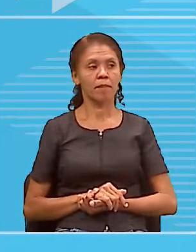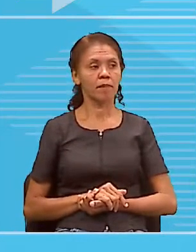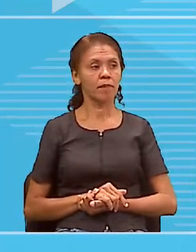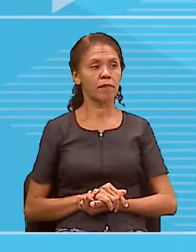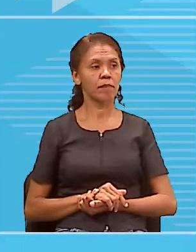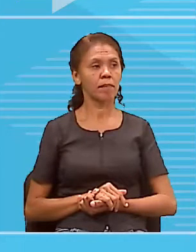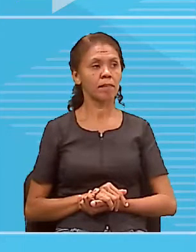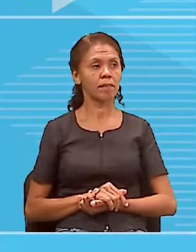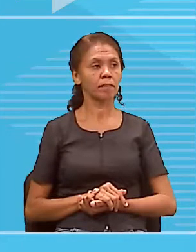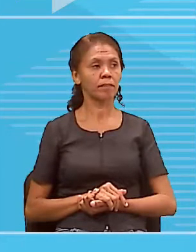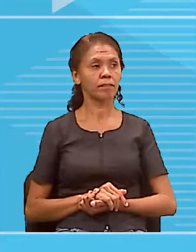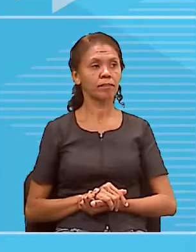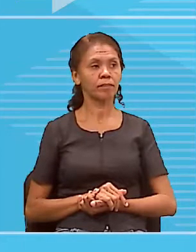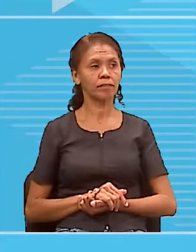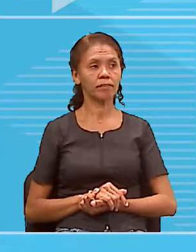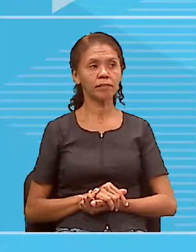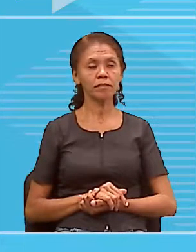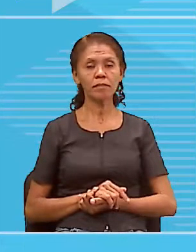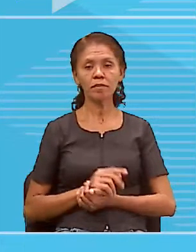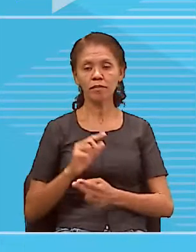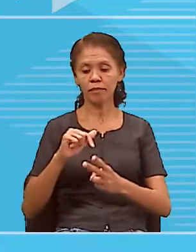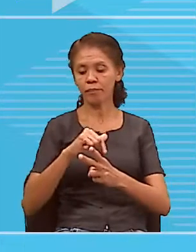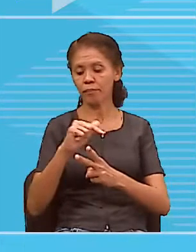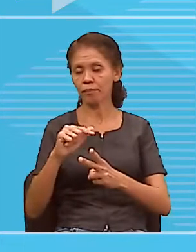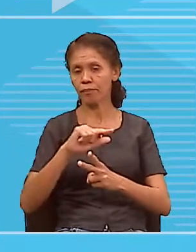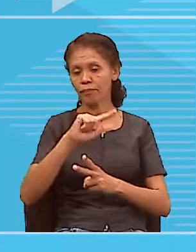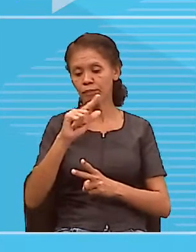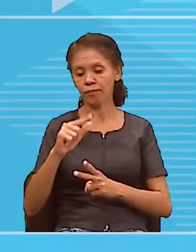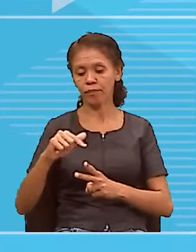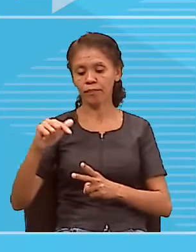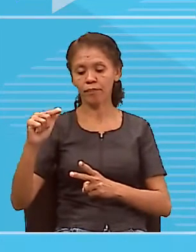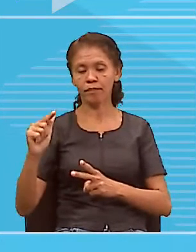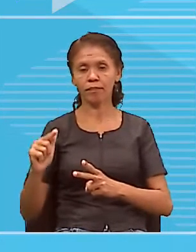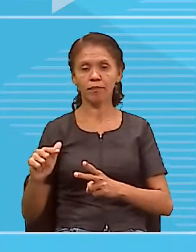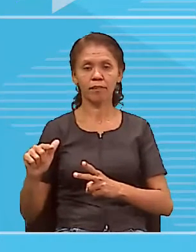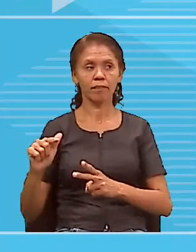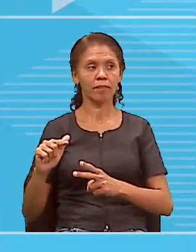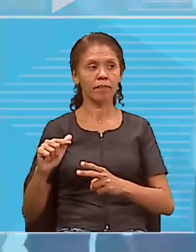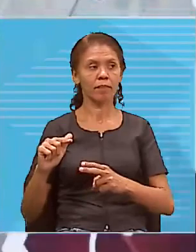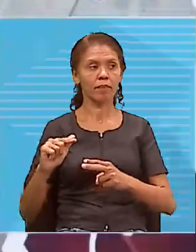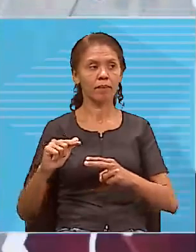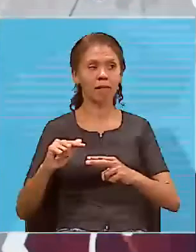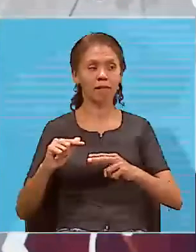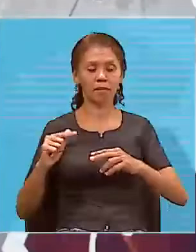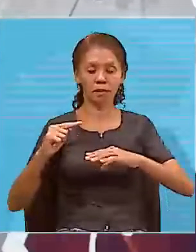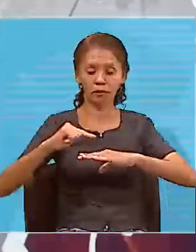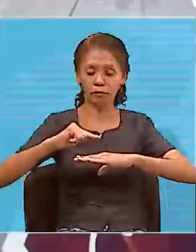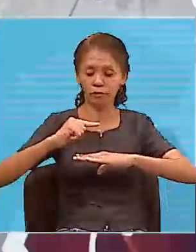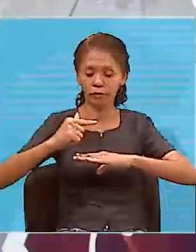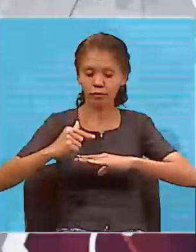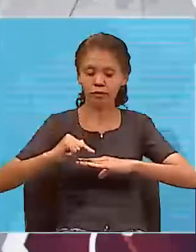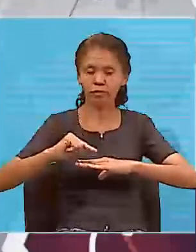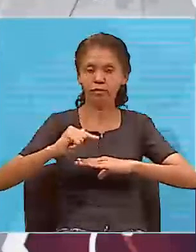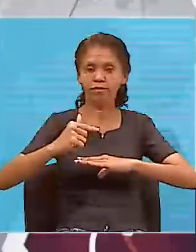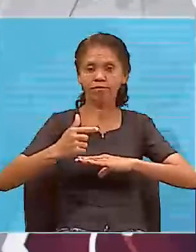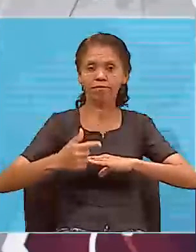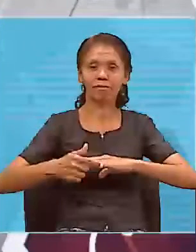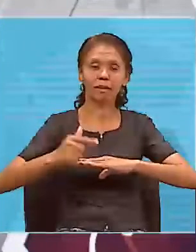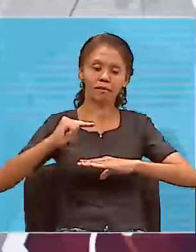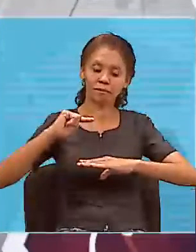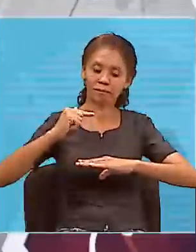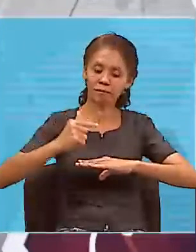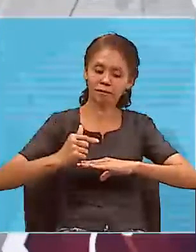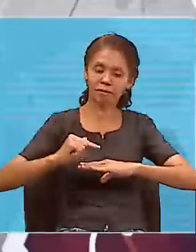da primeira tá então você tem duas ondas que elas vão ocupar a mesma posição